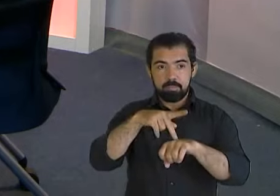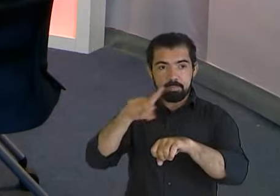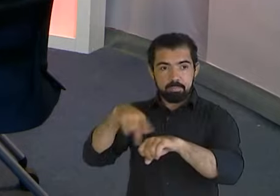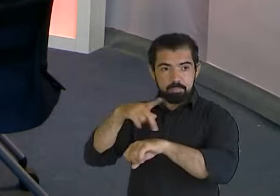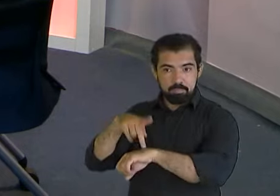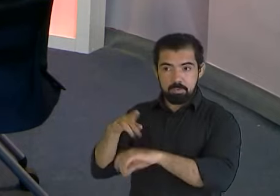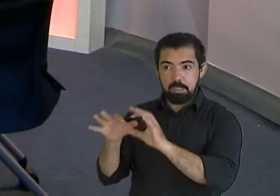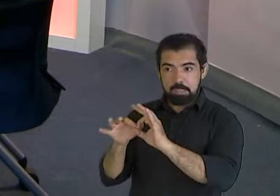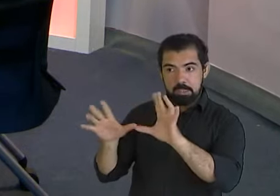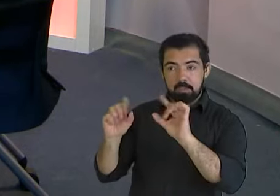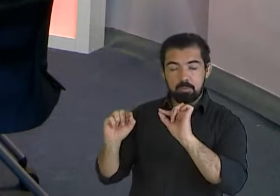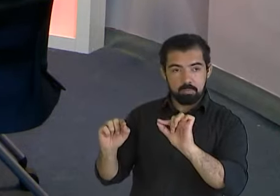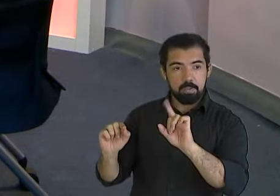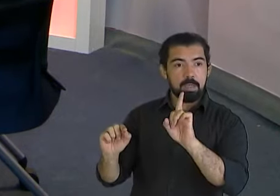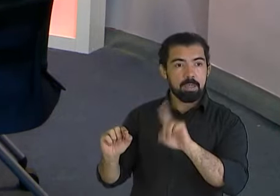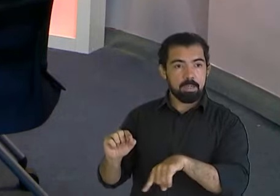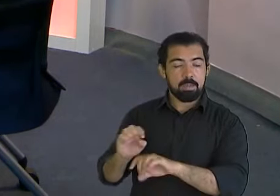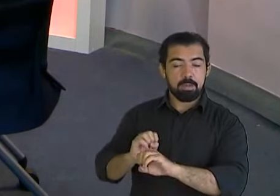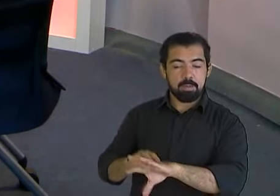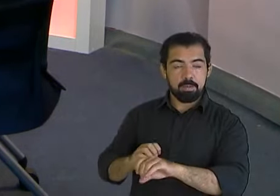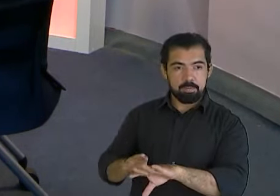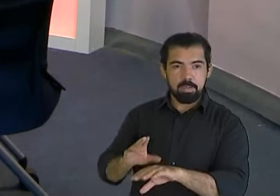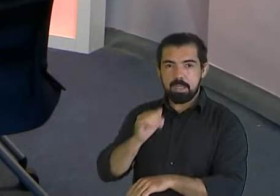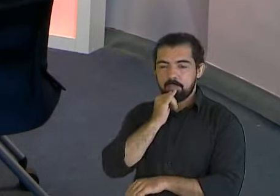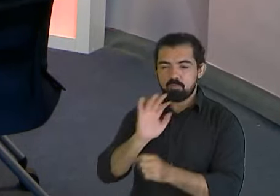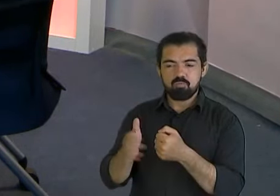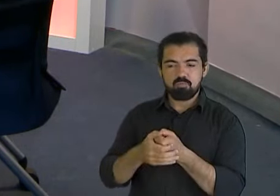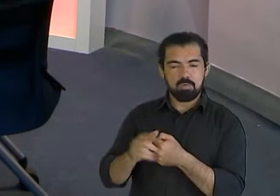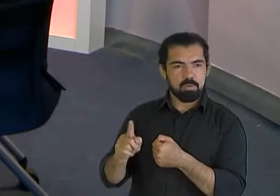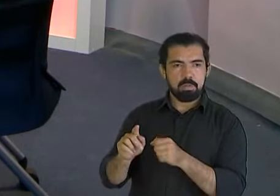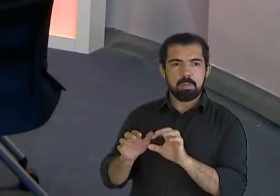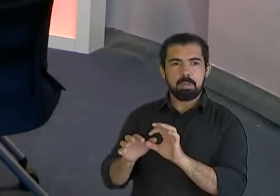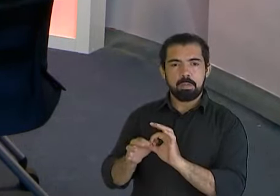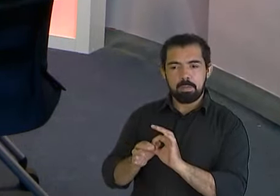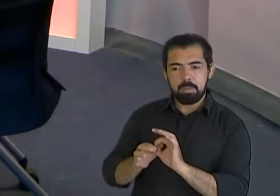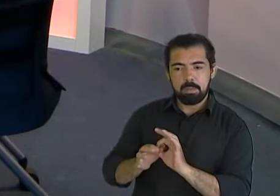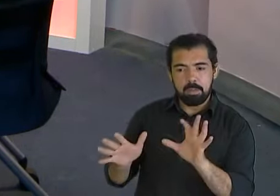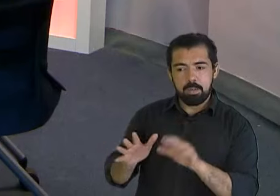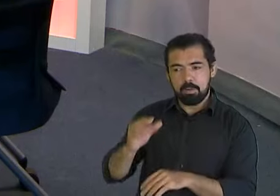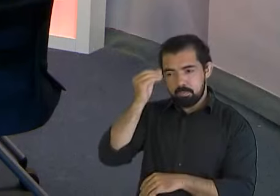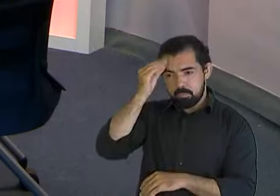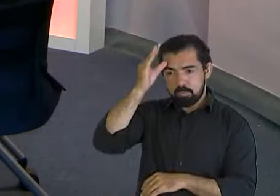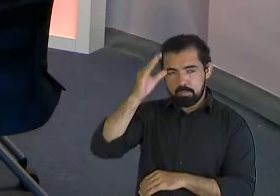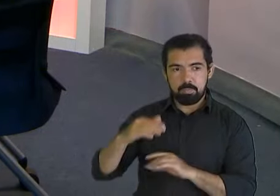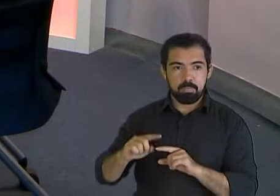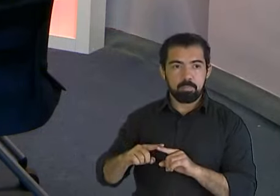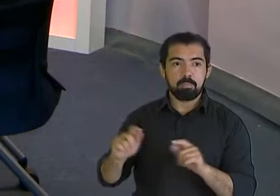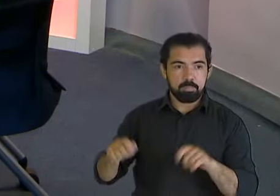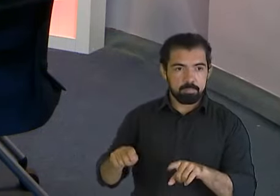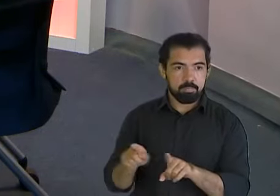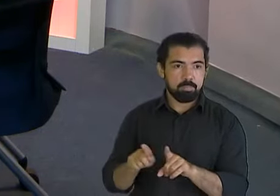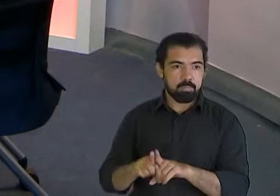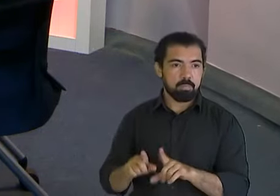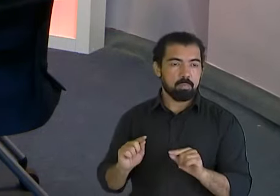liberados seja uma coisa menos velada. Então, as pessoas tenham mais conhecimento, consequentemente, elas